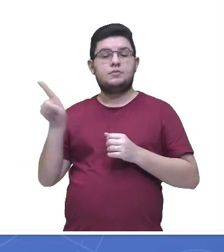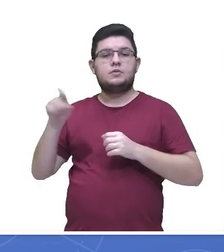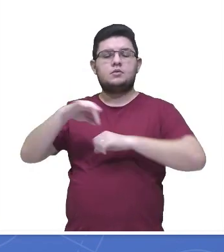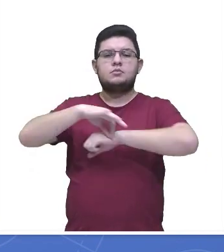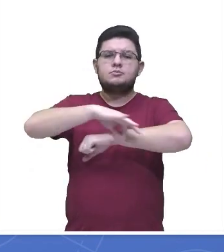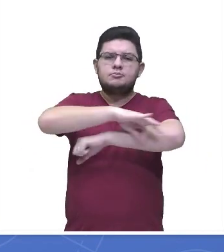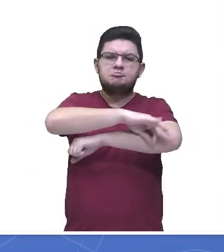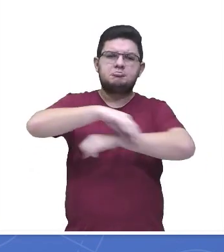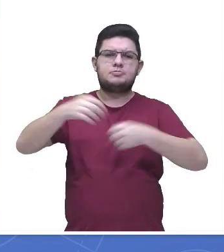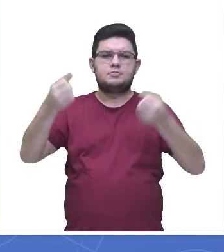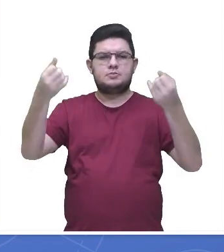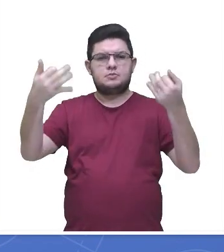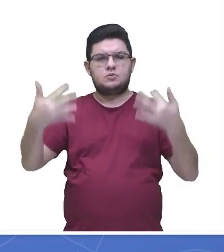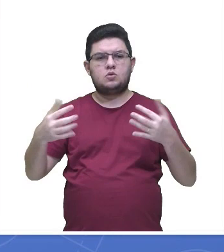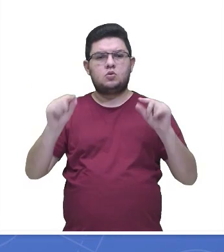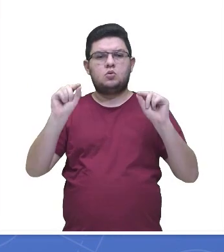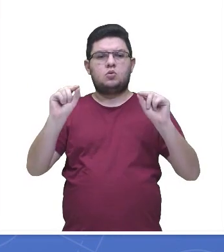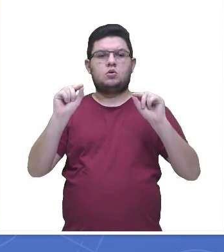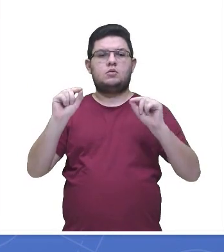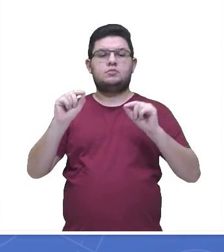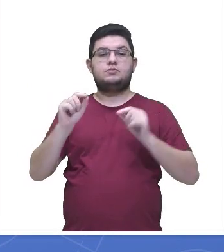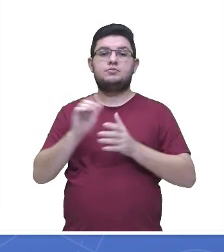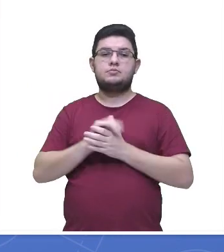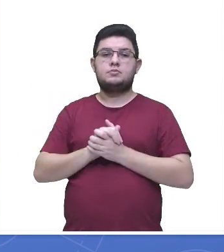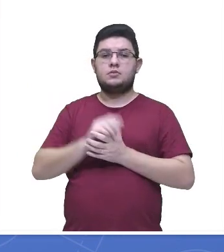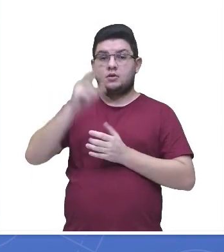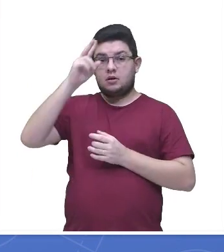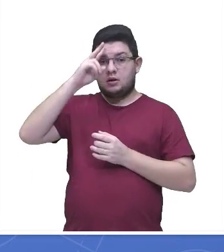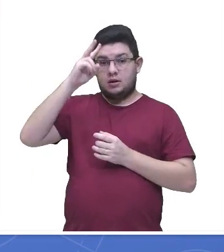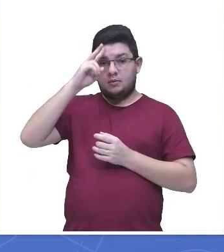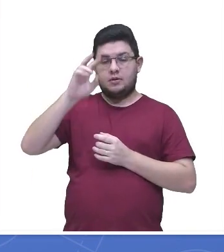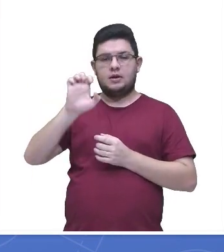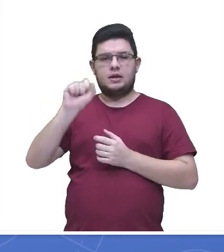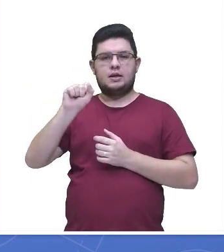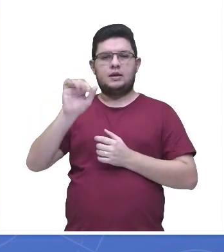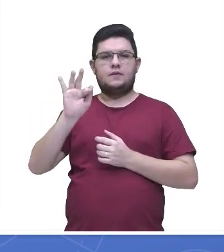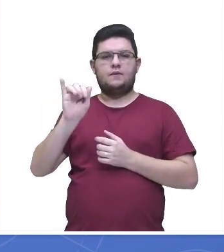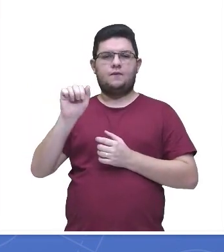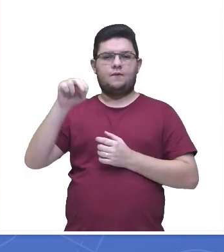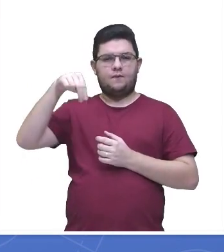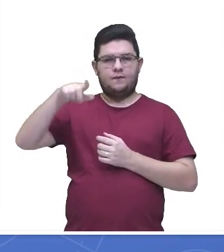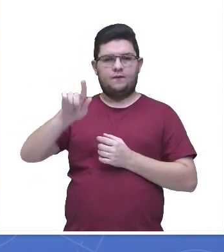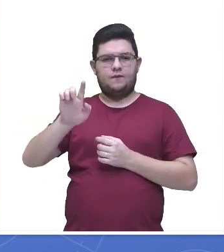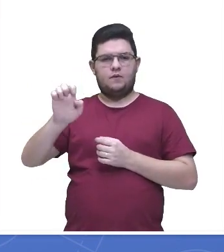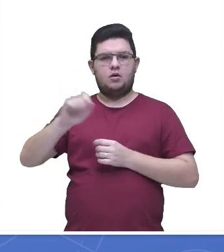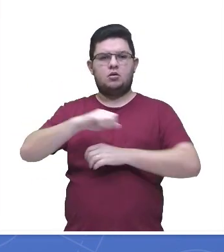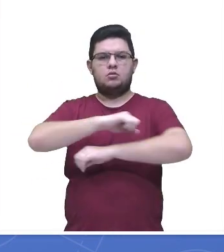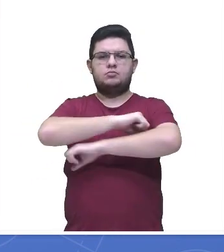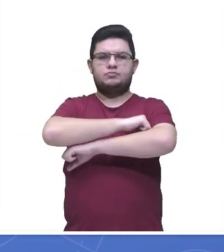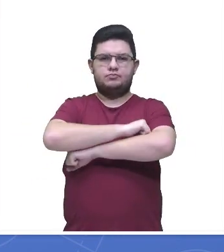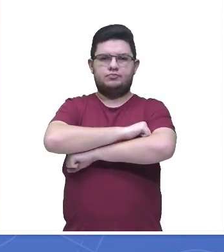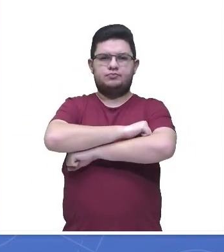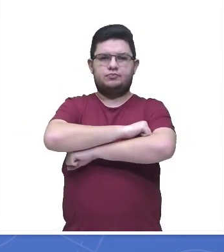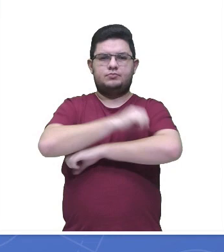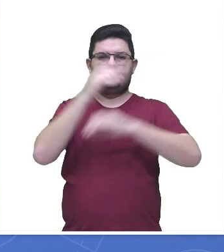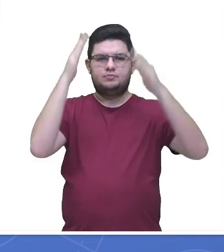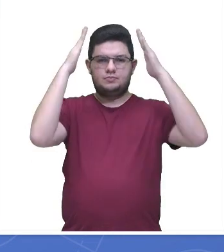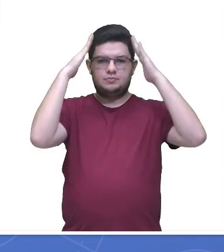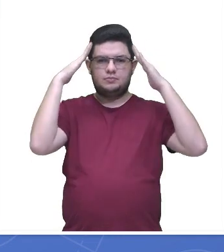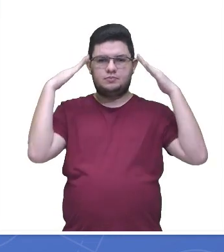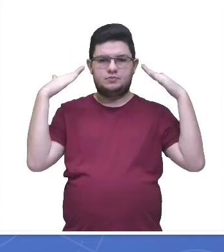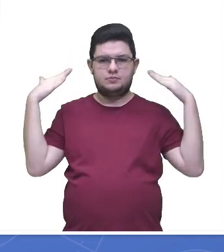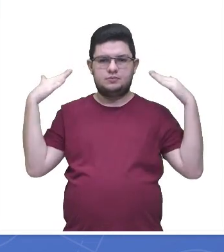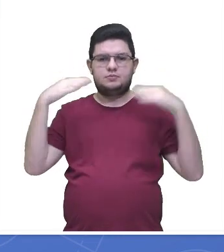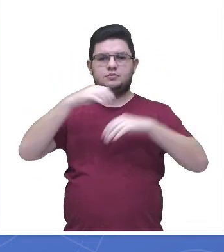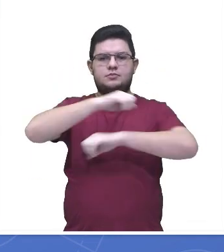é o quê? A esfinge. Quem nunca ouviu falar da esfinge? Tão famosa que nós temos aqui também, já